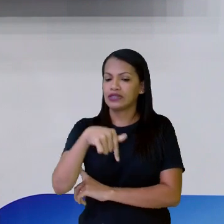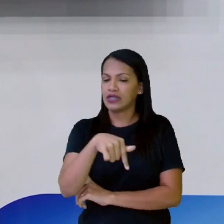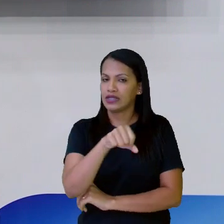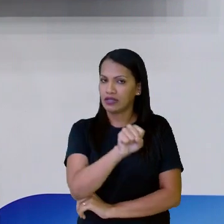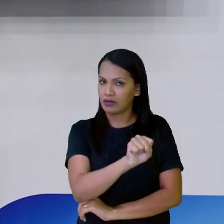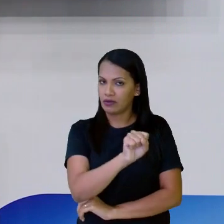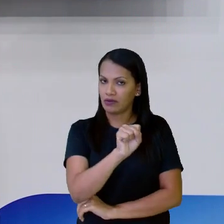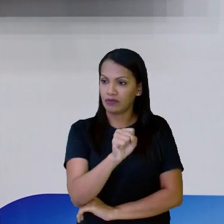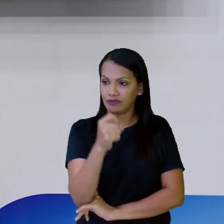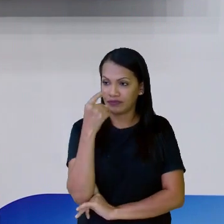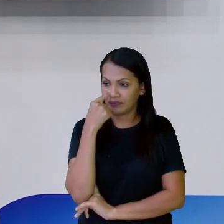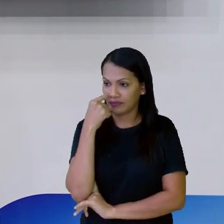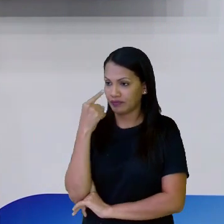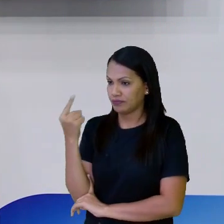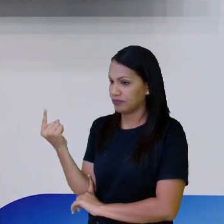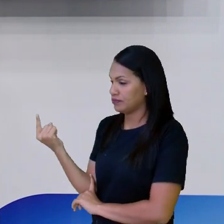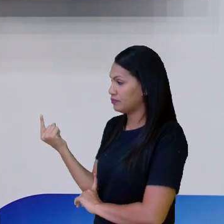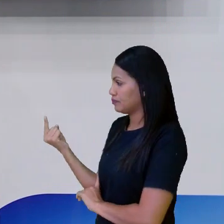1978.